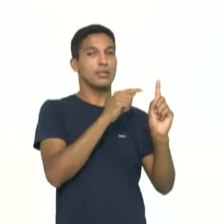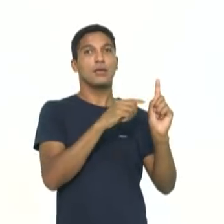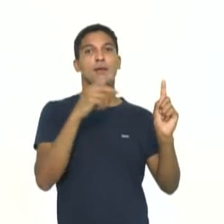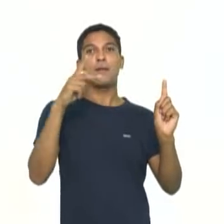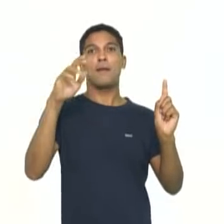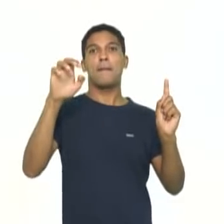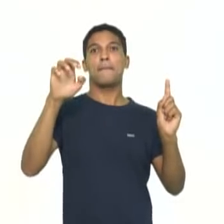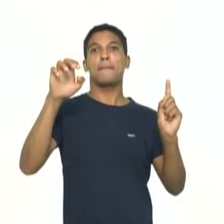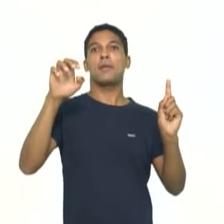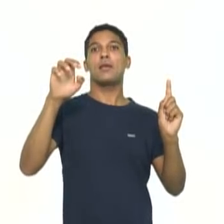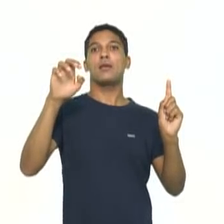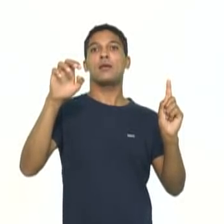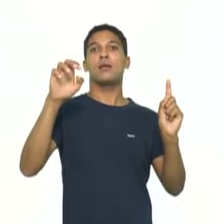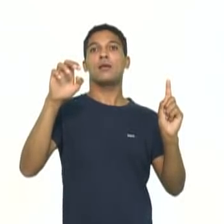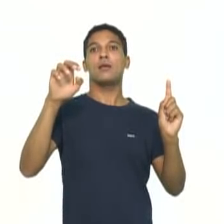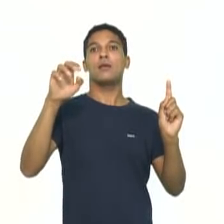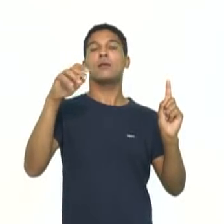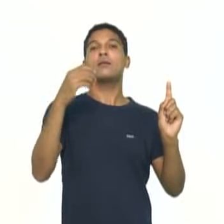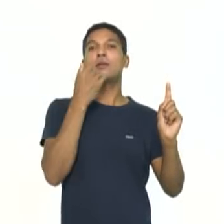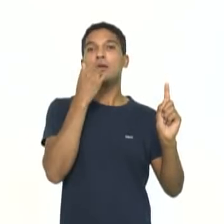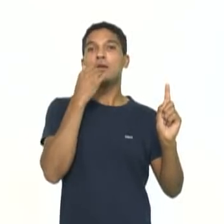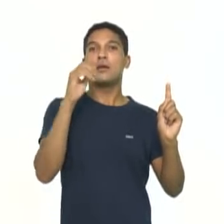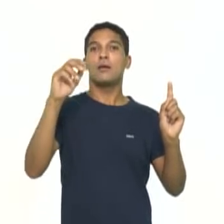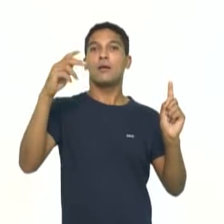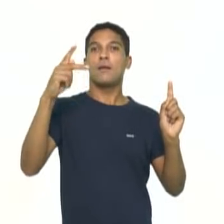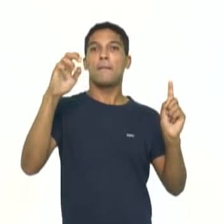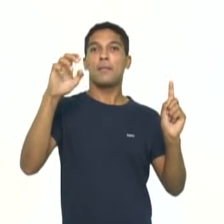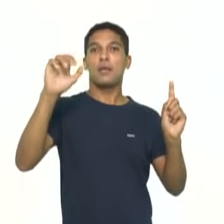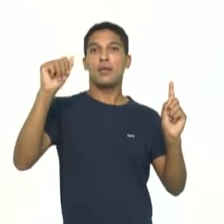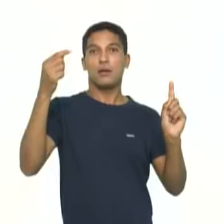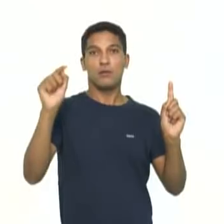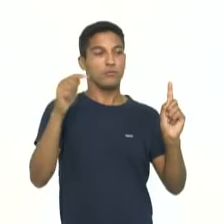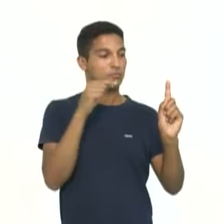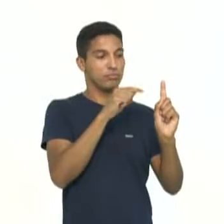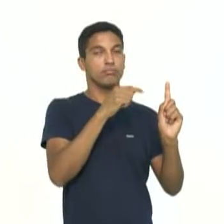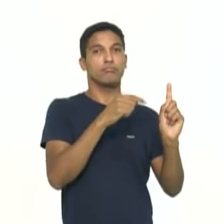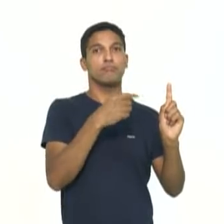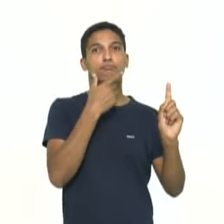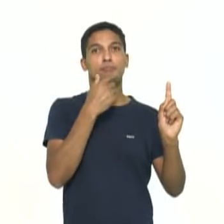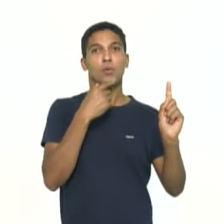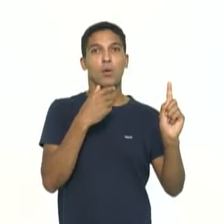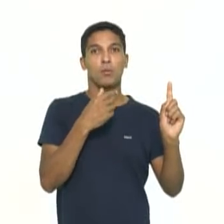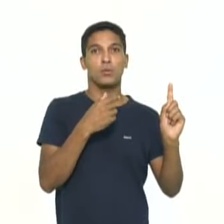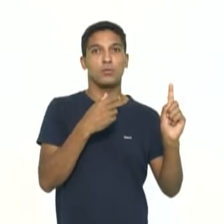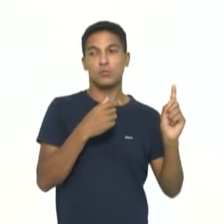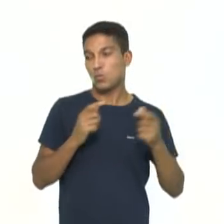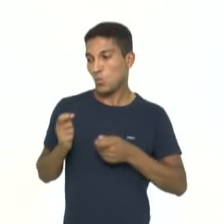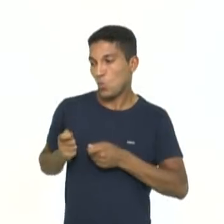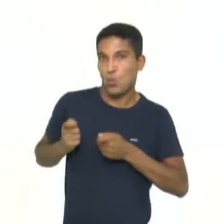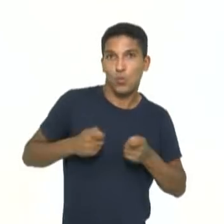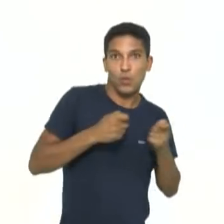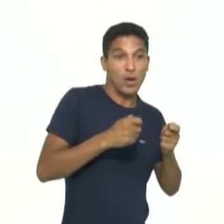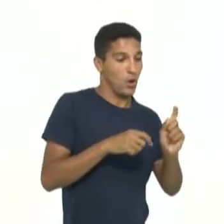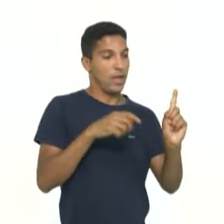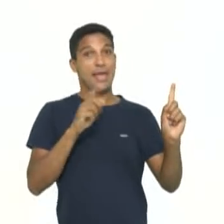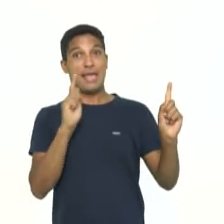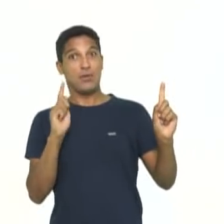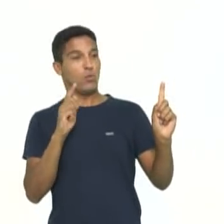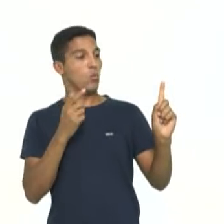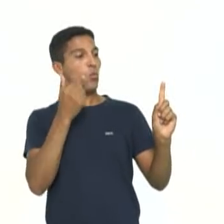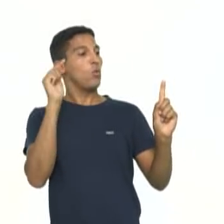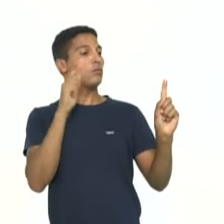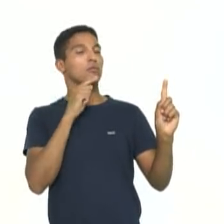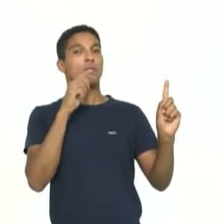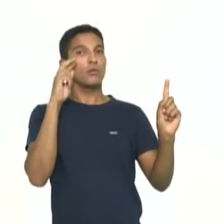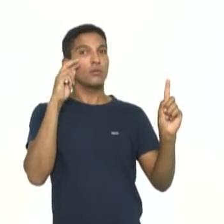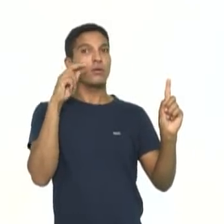da tropa, e o outro aqui, o dono da tropa também, que fazia todo esse acompanhamento. Então é bacana essa relação ali entre história e